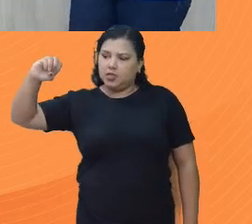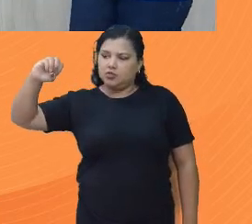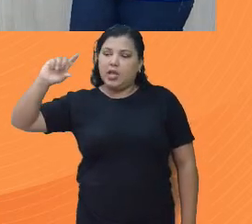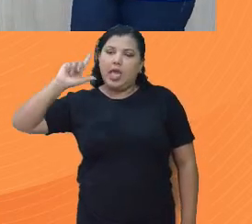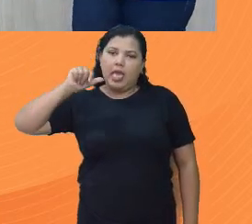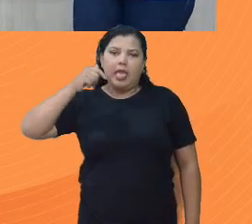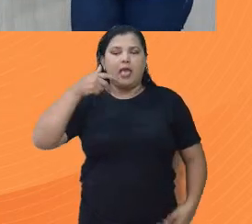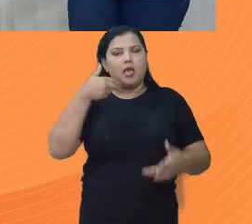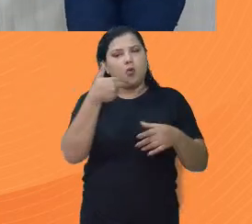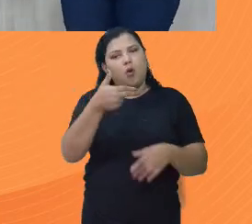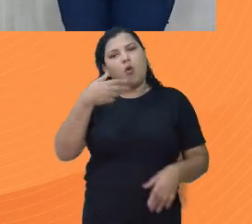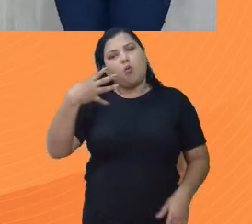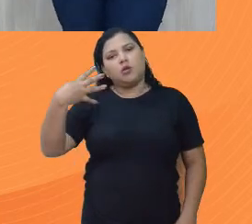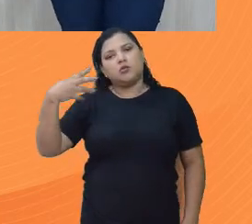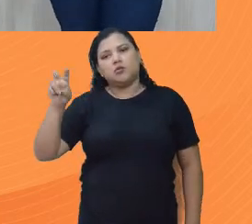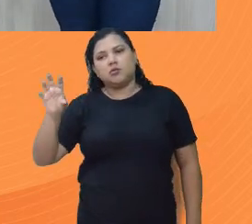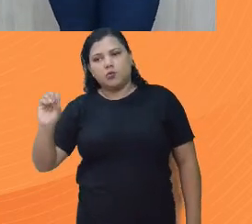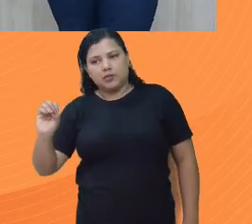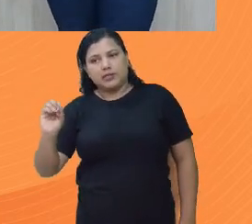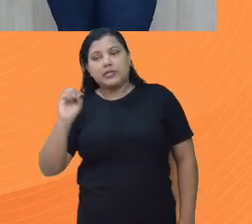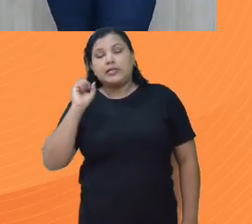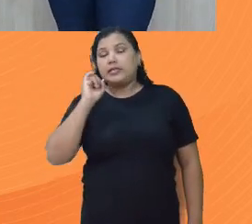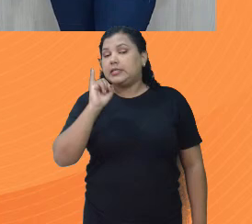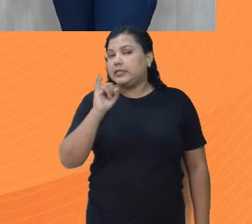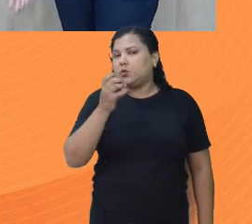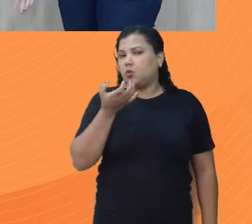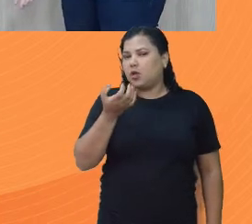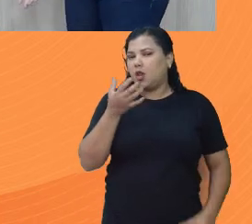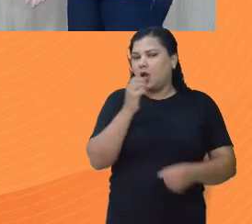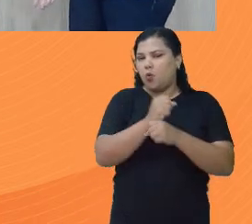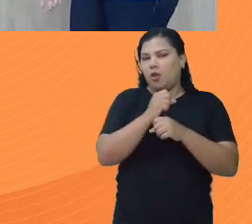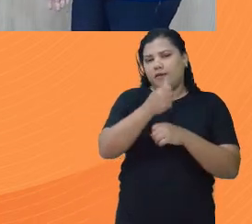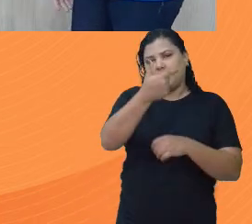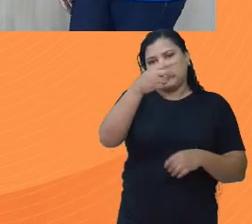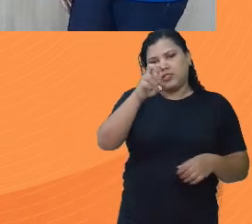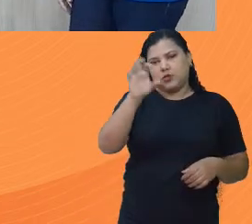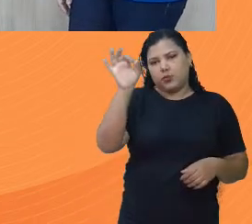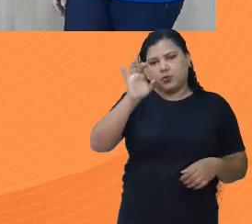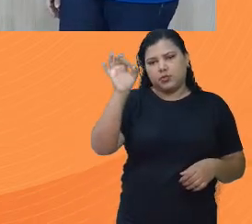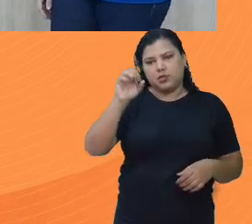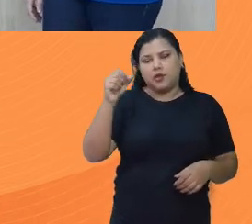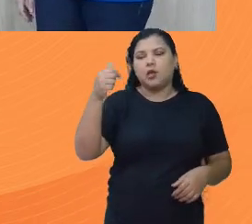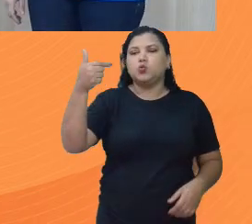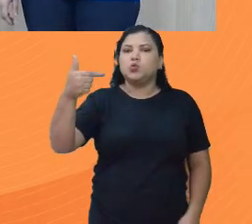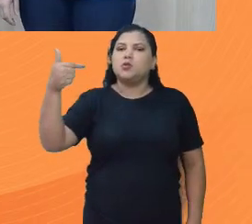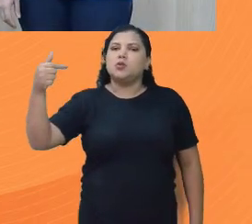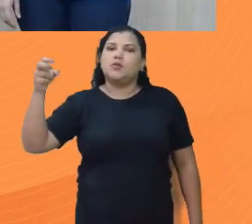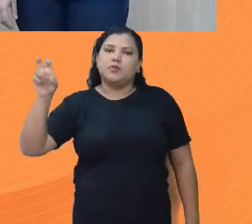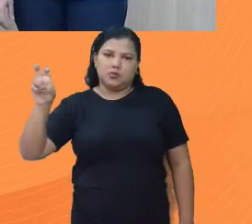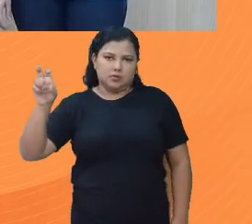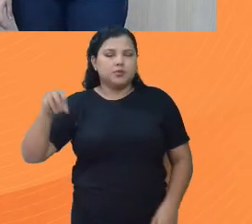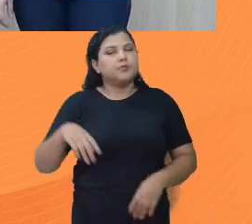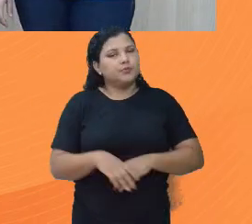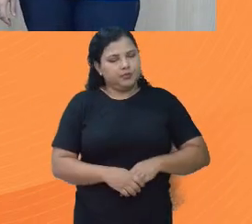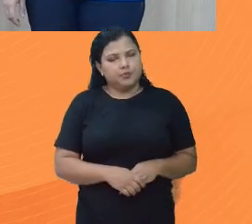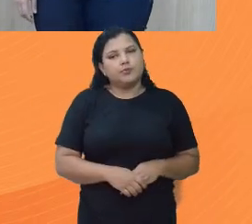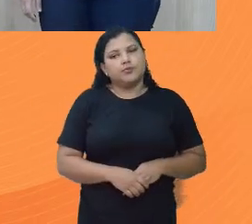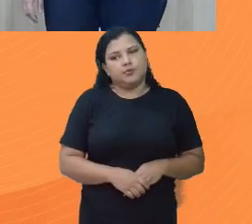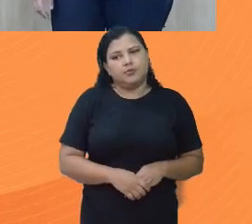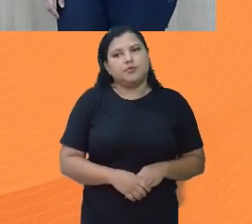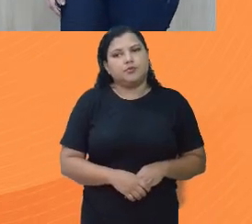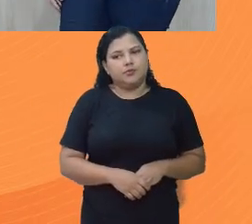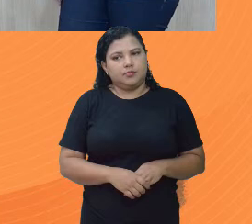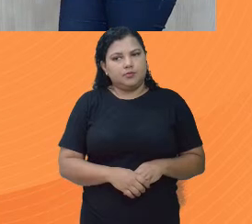calcular 25%, eu vou calcular metade de 50%. Quem que é isso? Vai dar 225, né? Essa metade